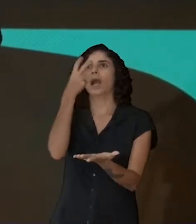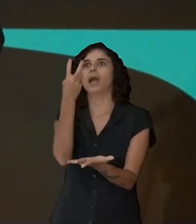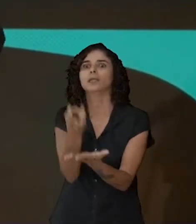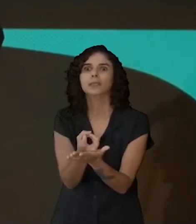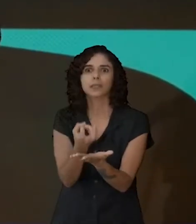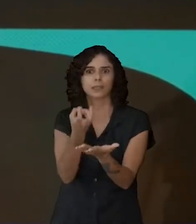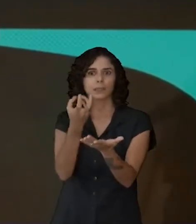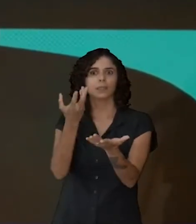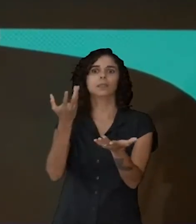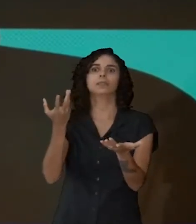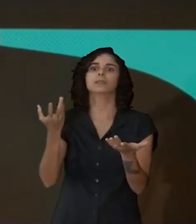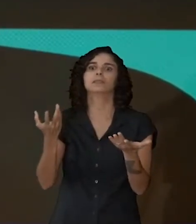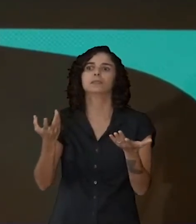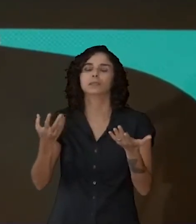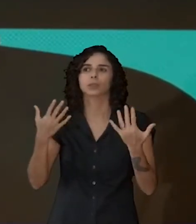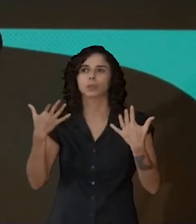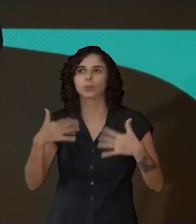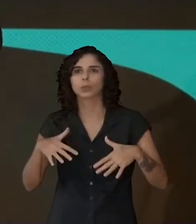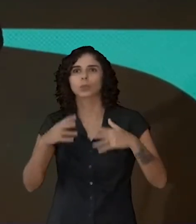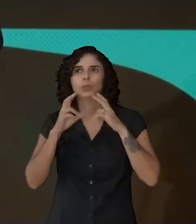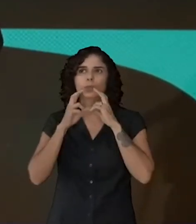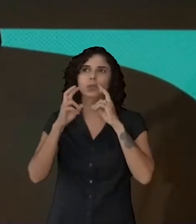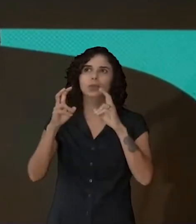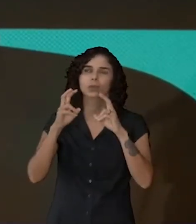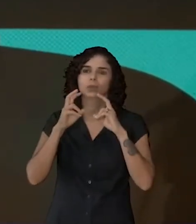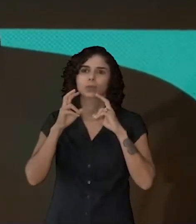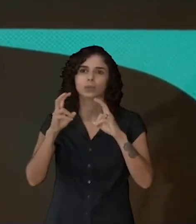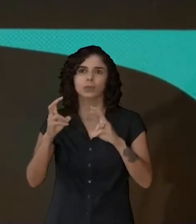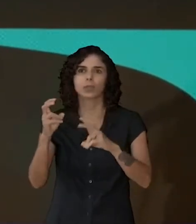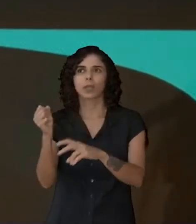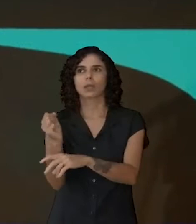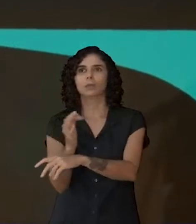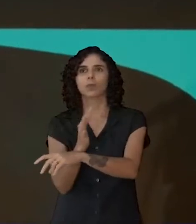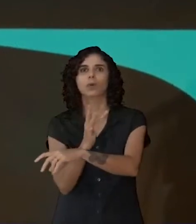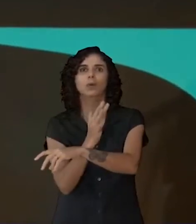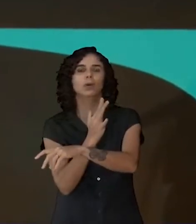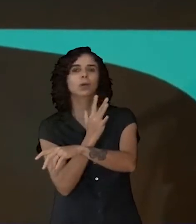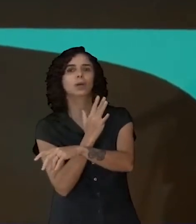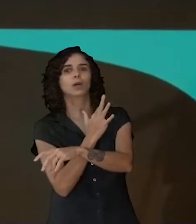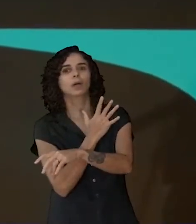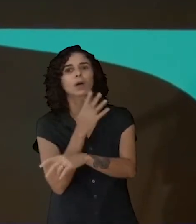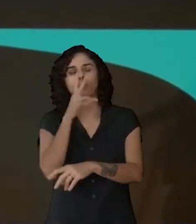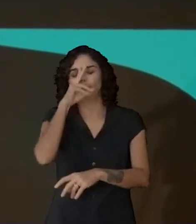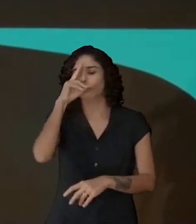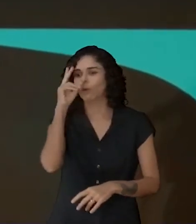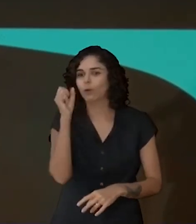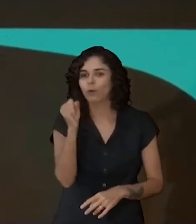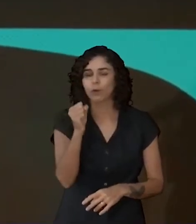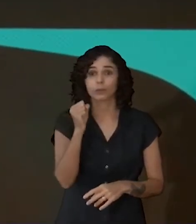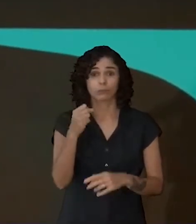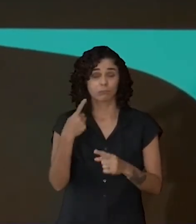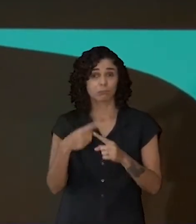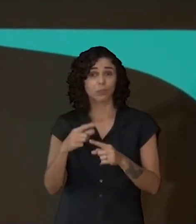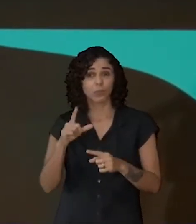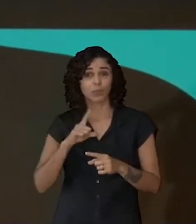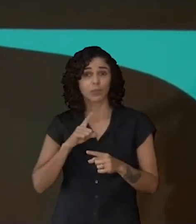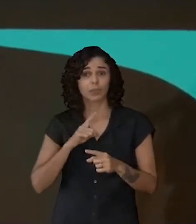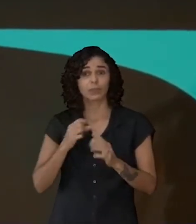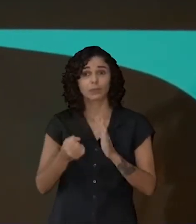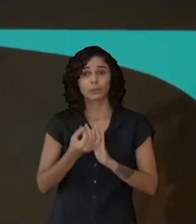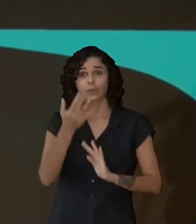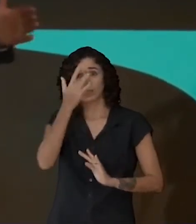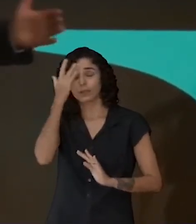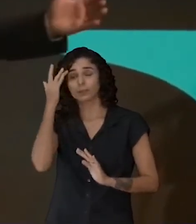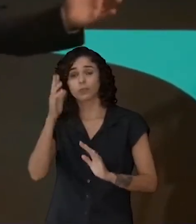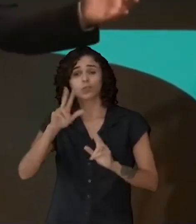passar por um processo emocional muito forte. Porque tem muita gente que não teve nada